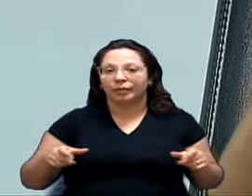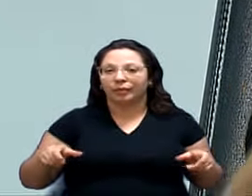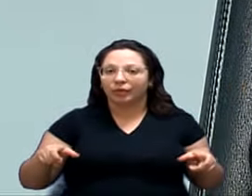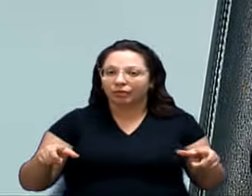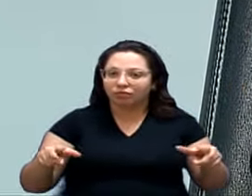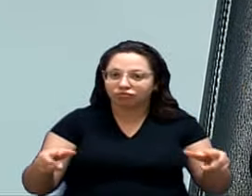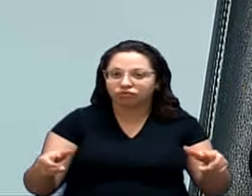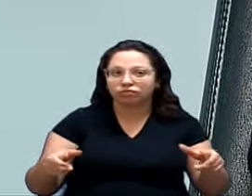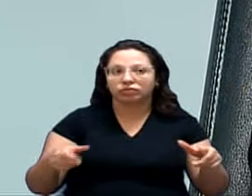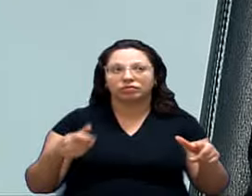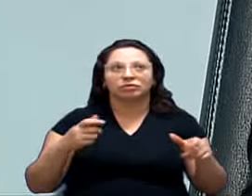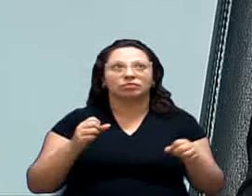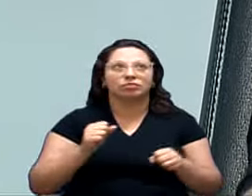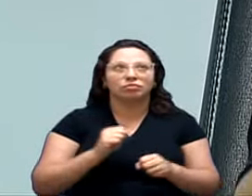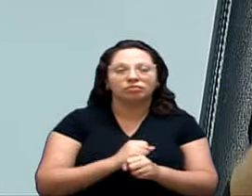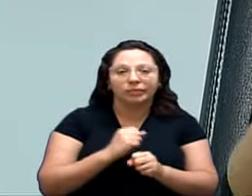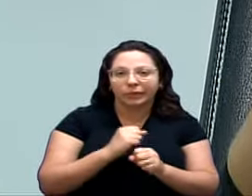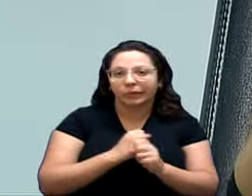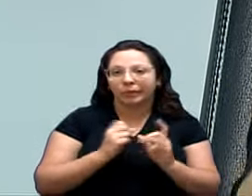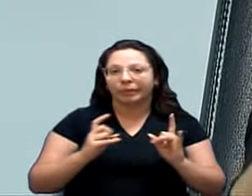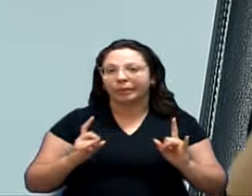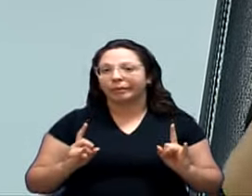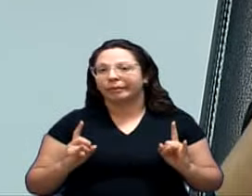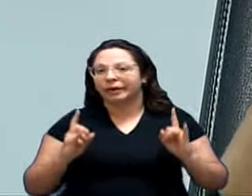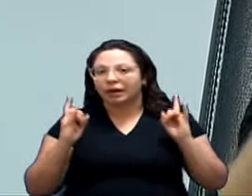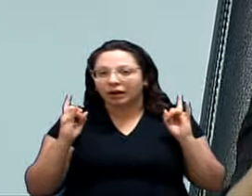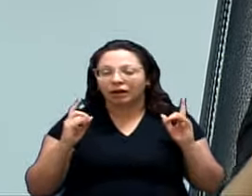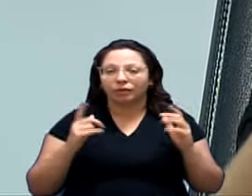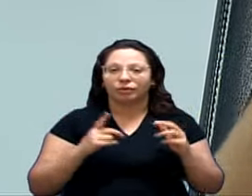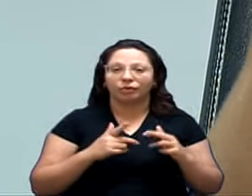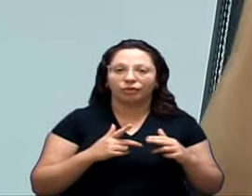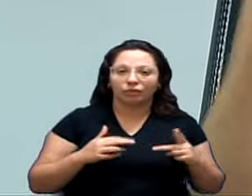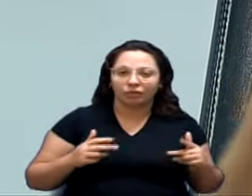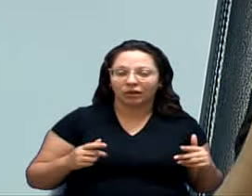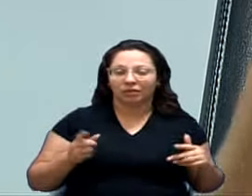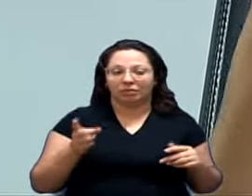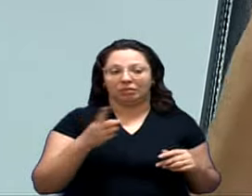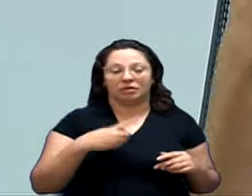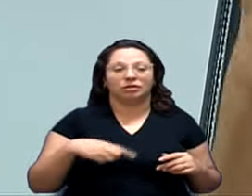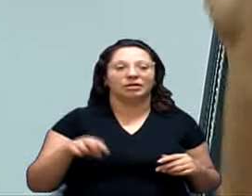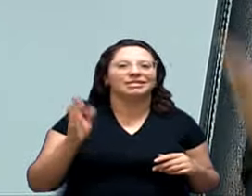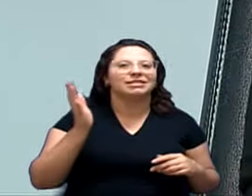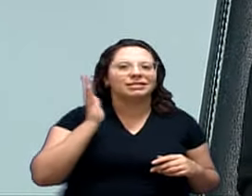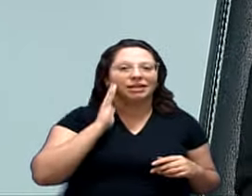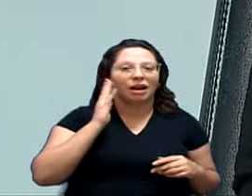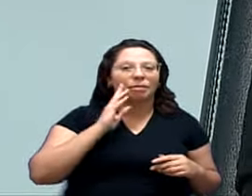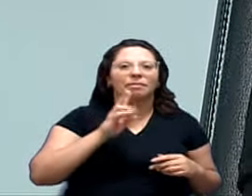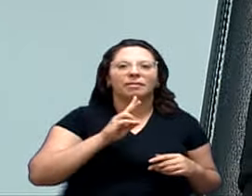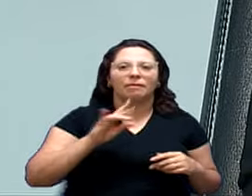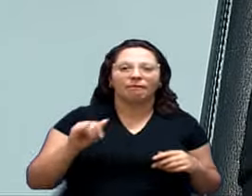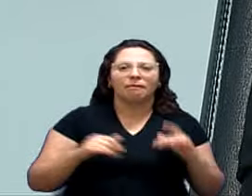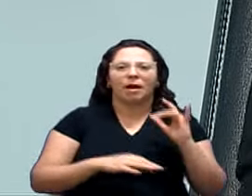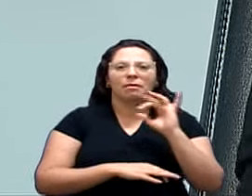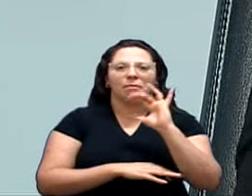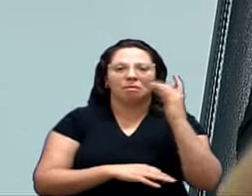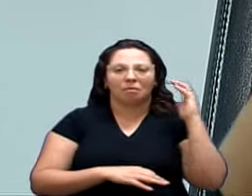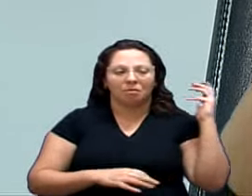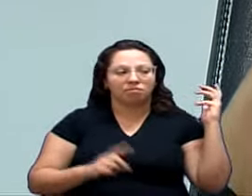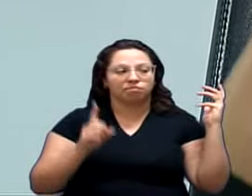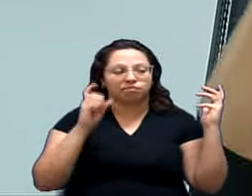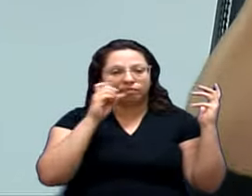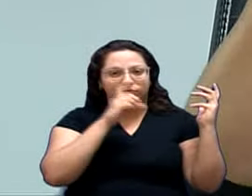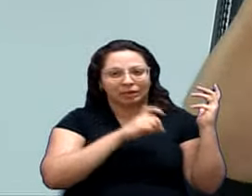instalação de prédios ainda que se saiba que isso vai ter um grande impacto ambiental é